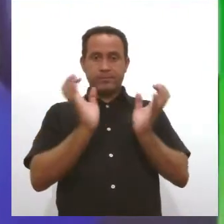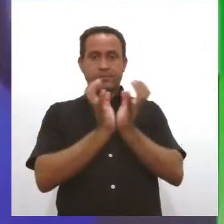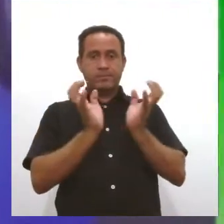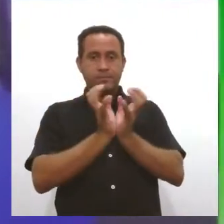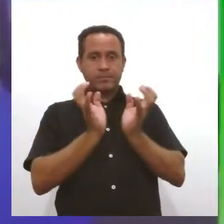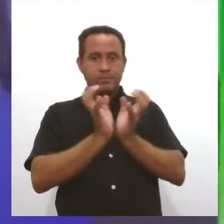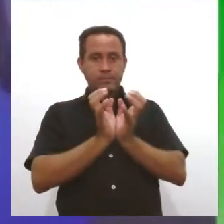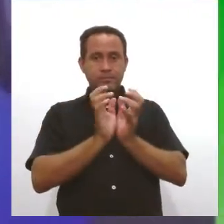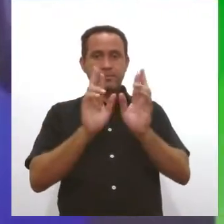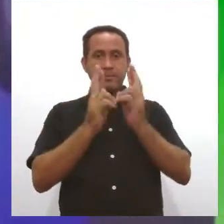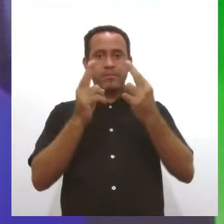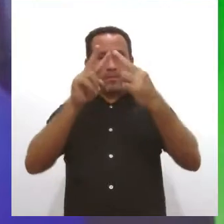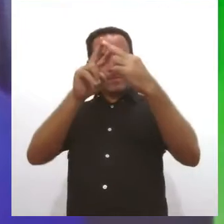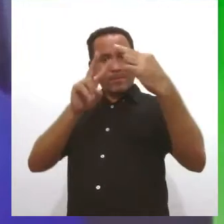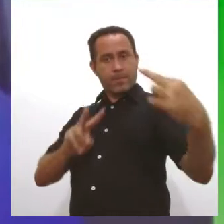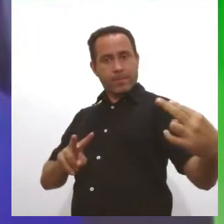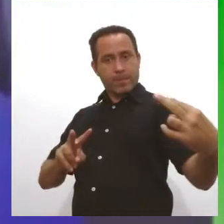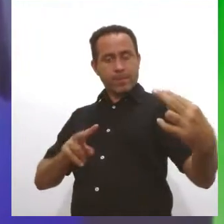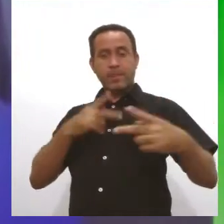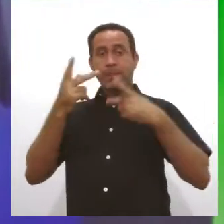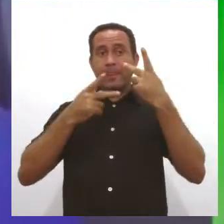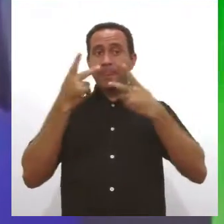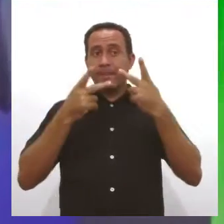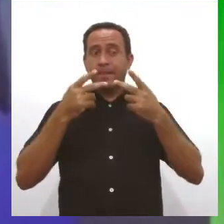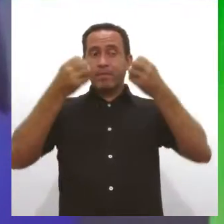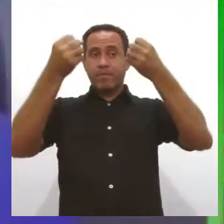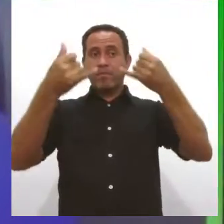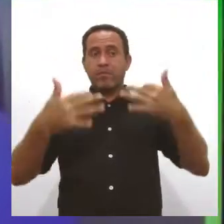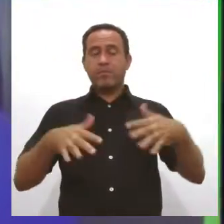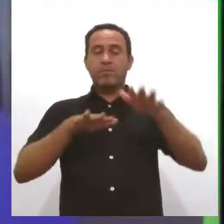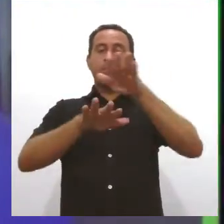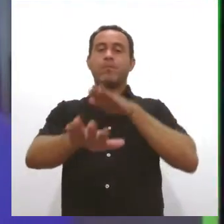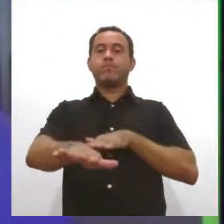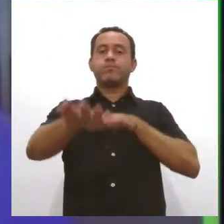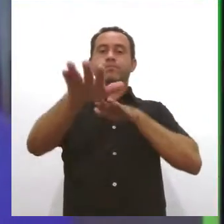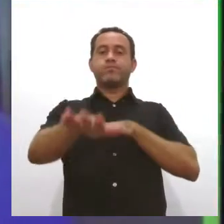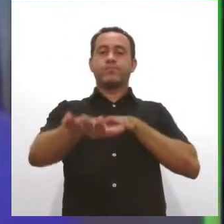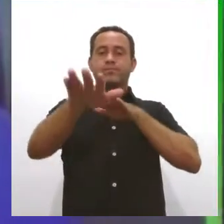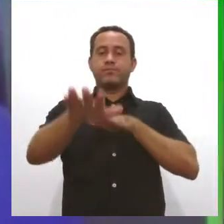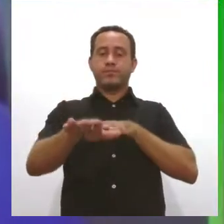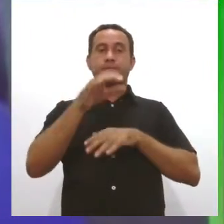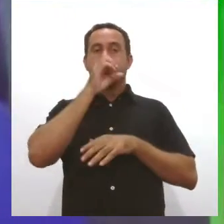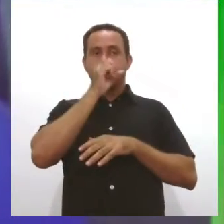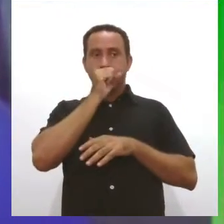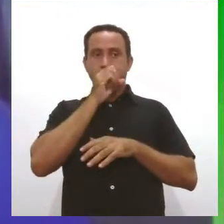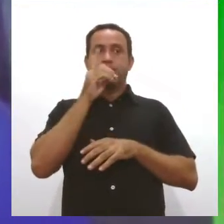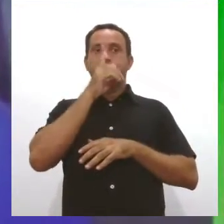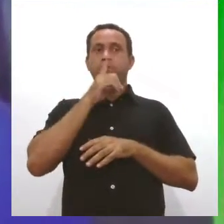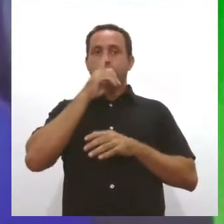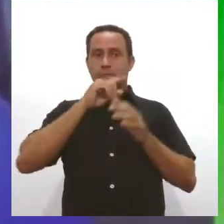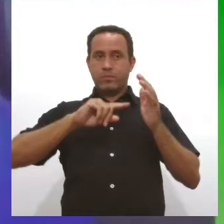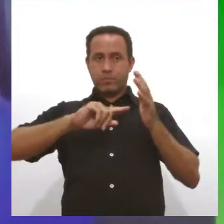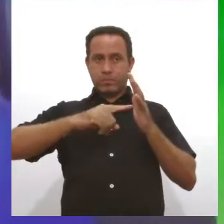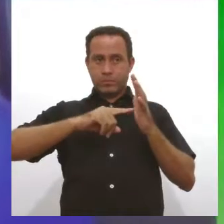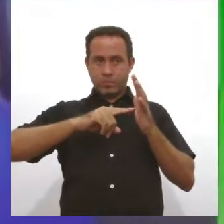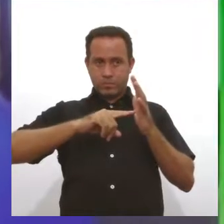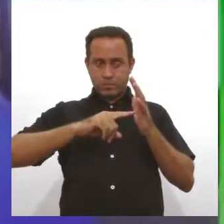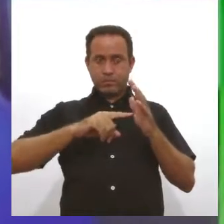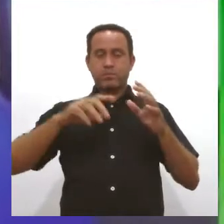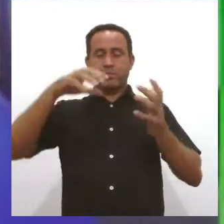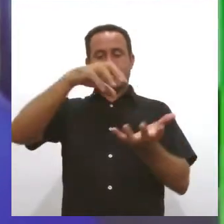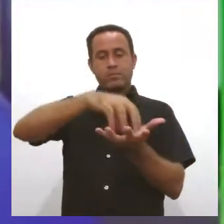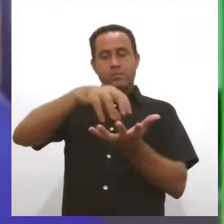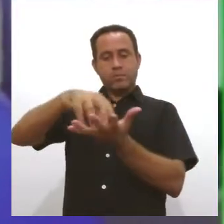remotamente da sessão e usou a palavra para comentar sobre a carreata realizada no final de semana por sindicatos, centrais sindicais